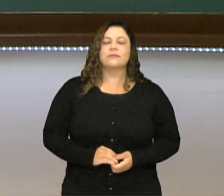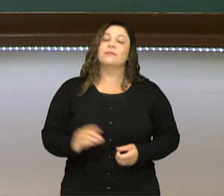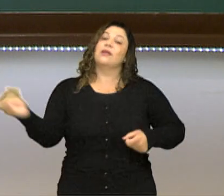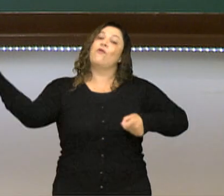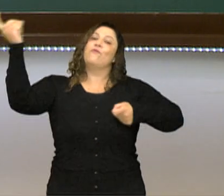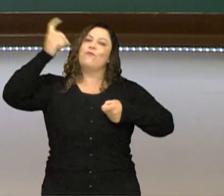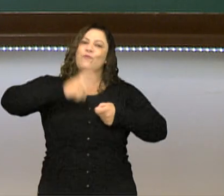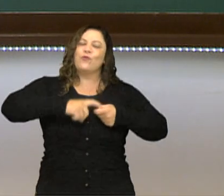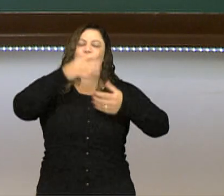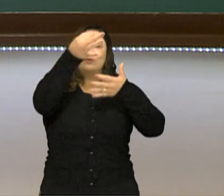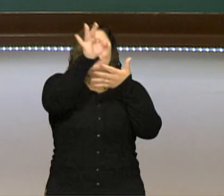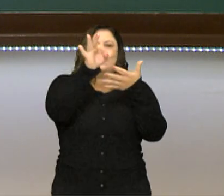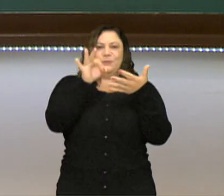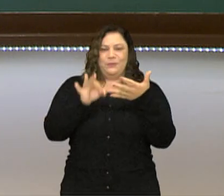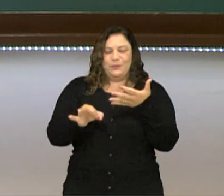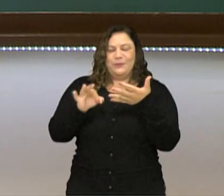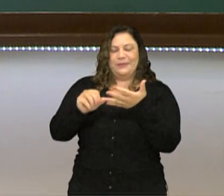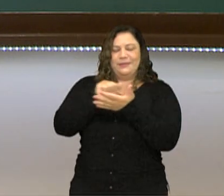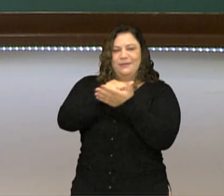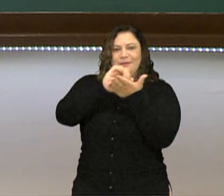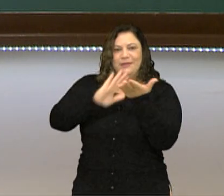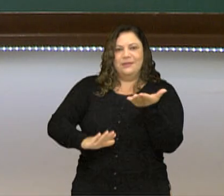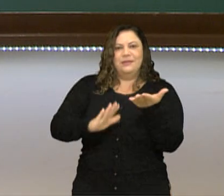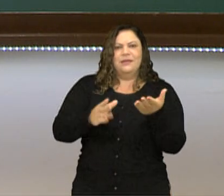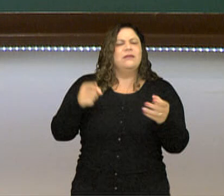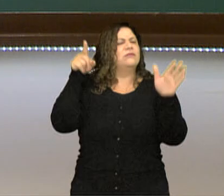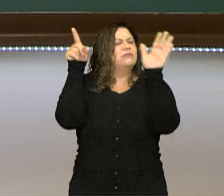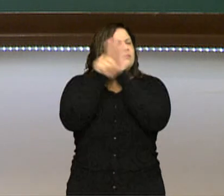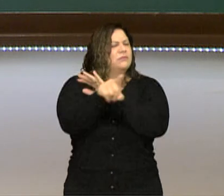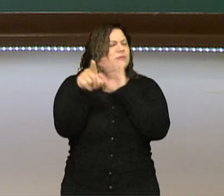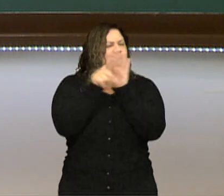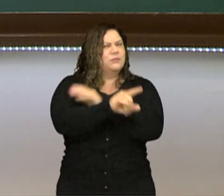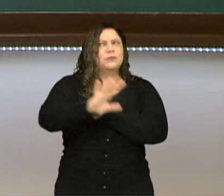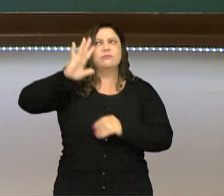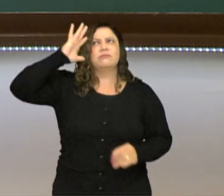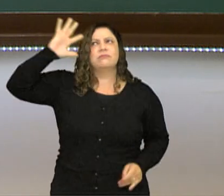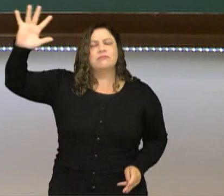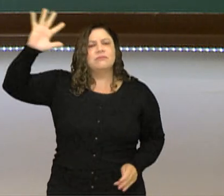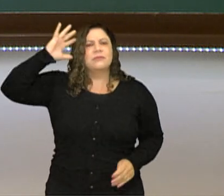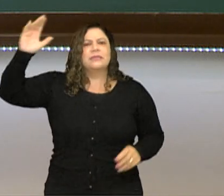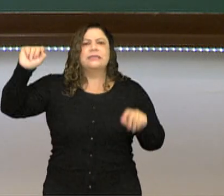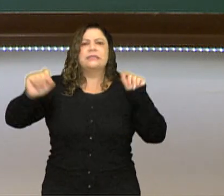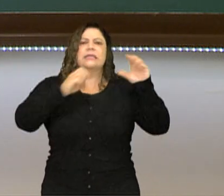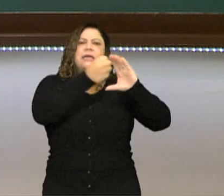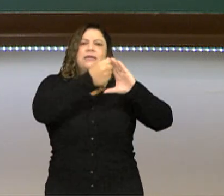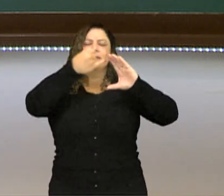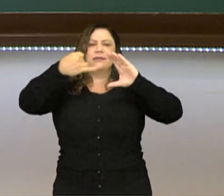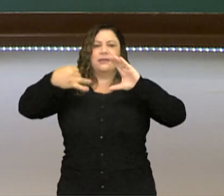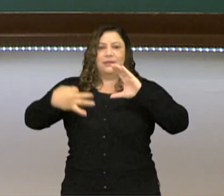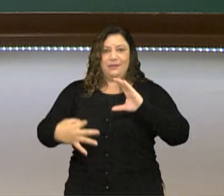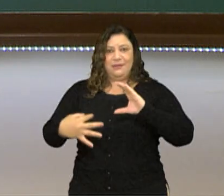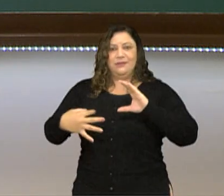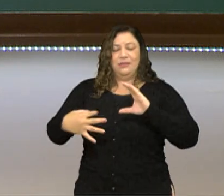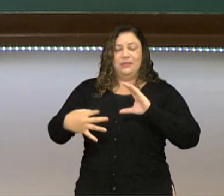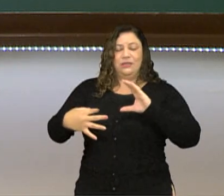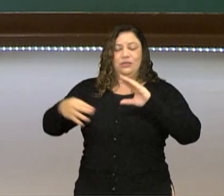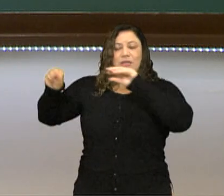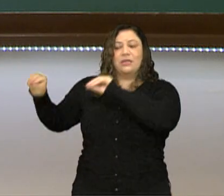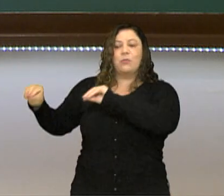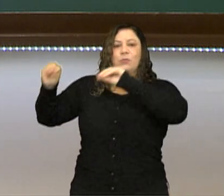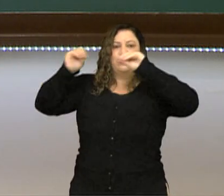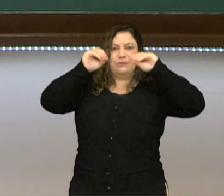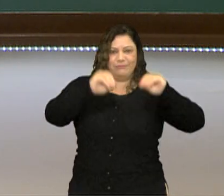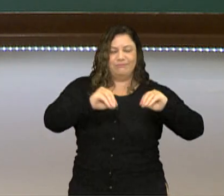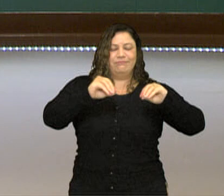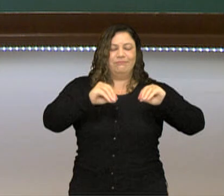Voltamos com a correção da atividade. Então, ficou uma pergunta ali para refletir. Características do processo de